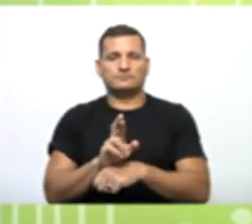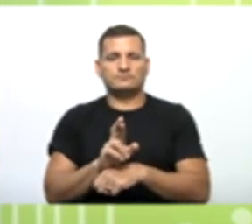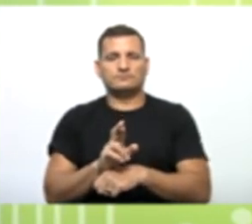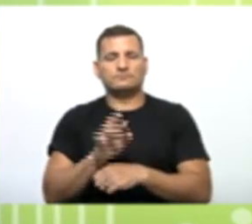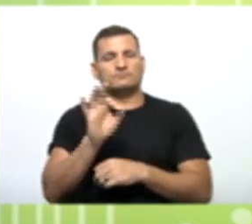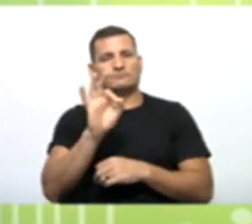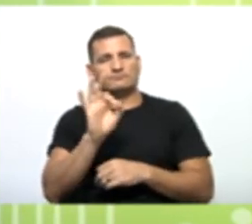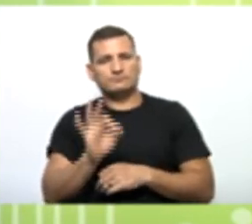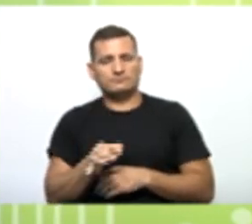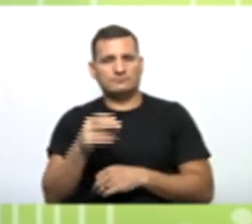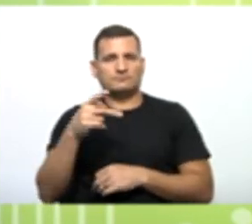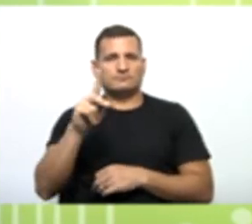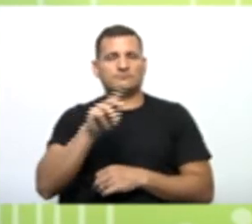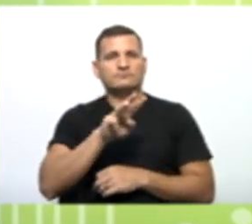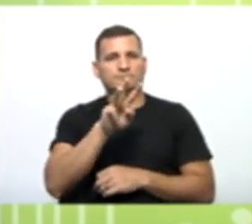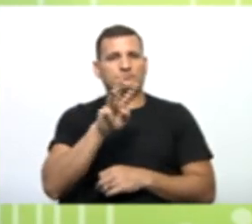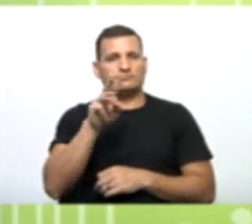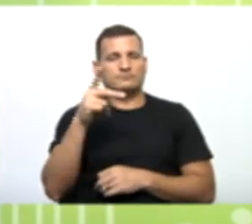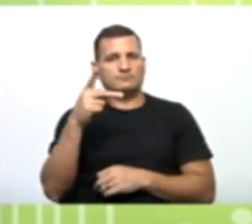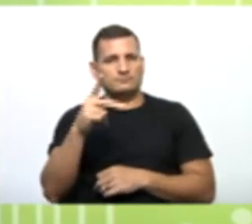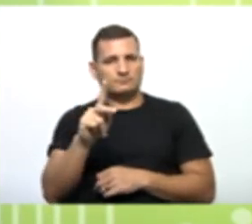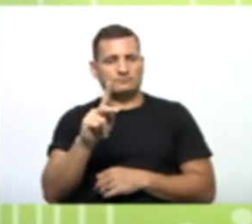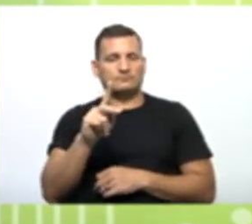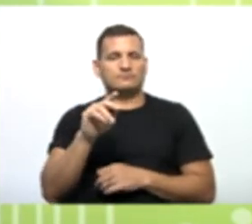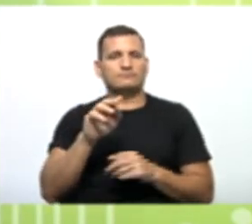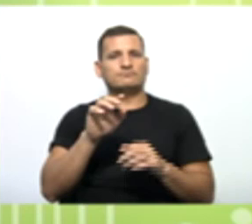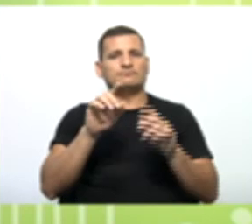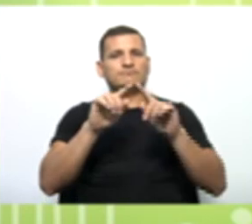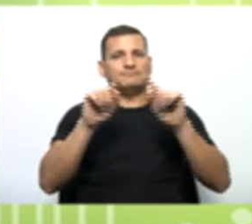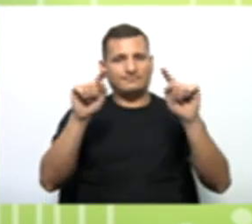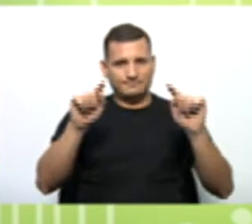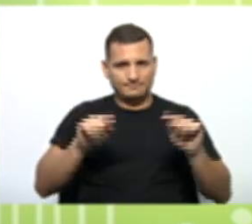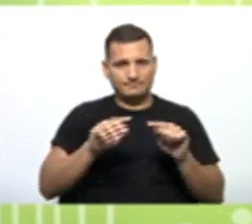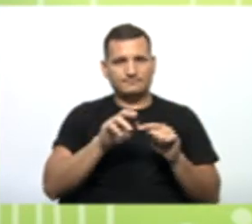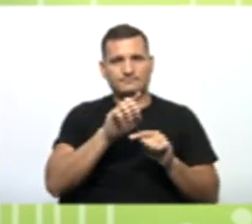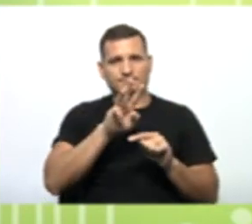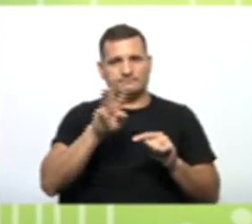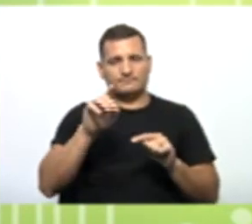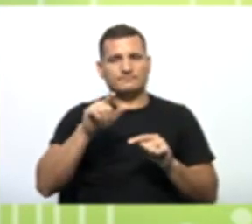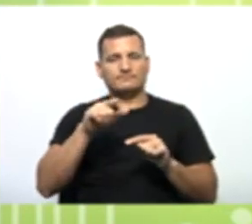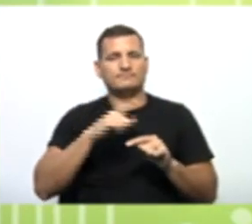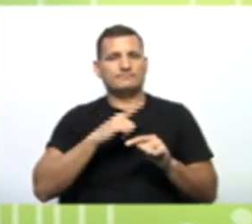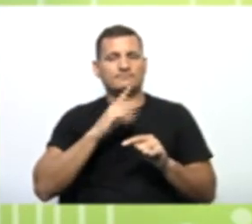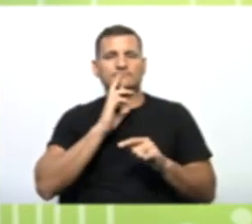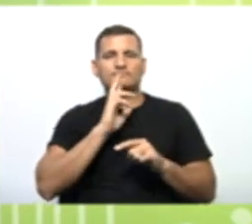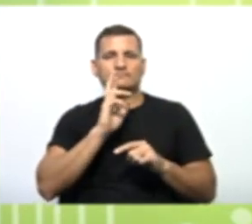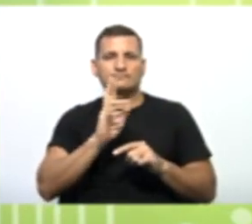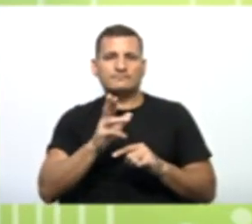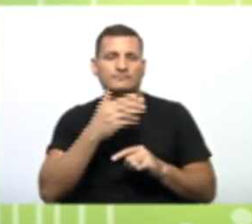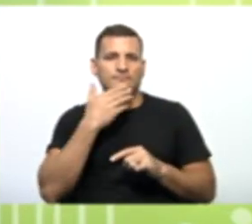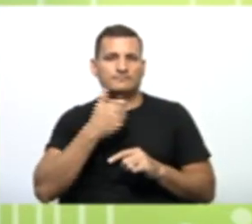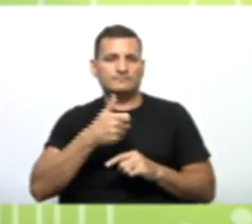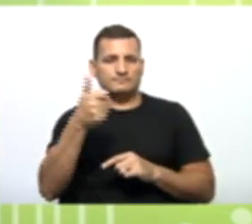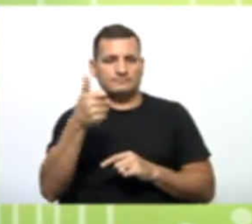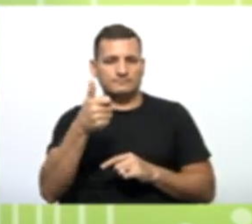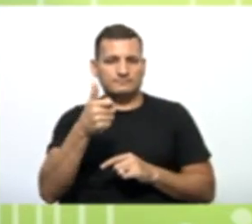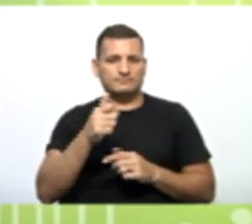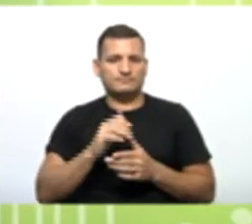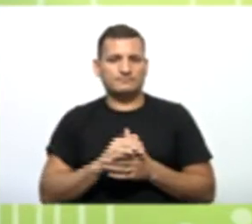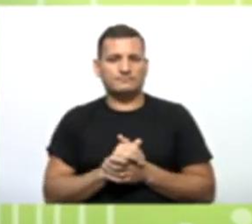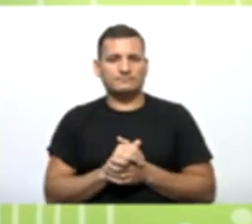o seu site, a sua página vai ter um resultado muito melhor, certo? Então,